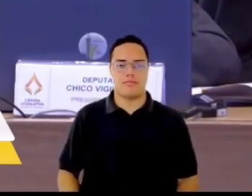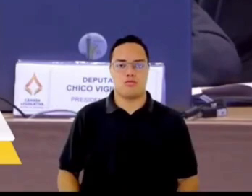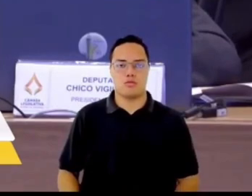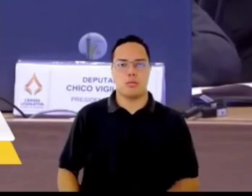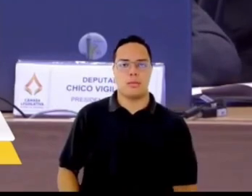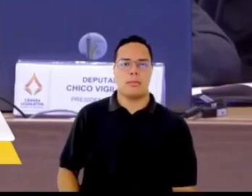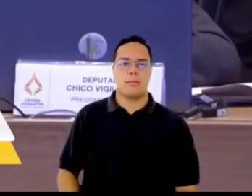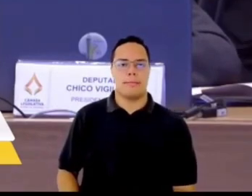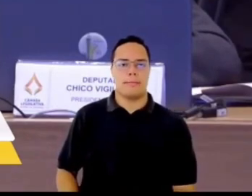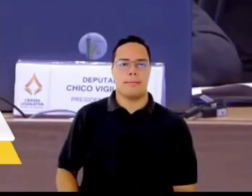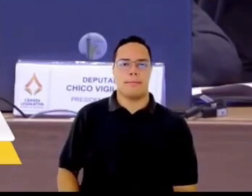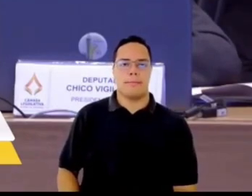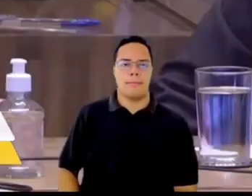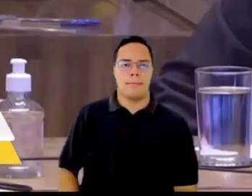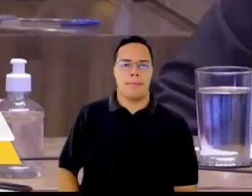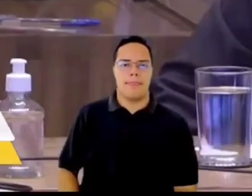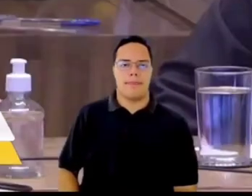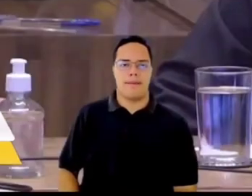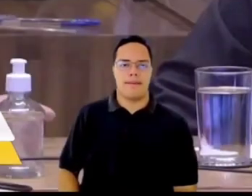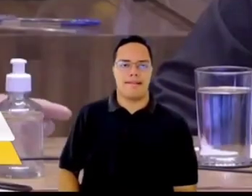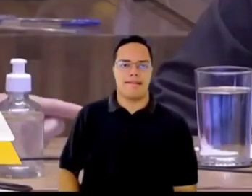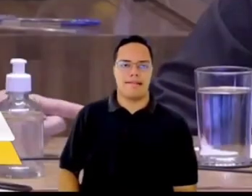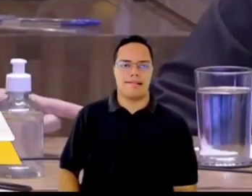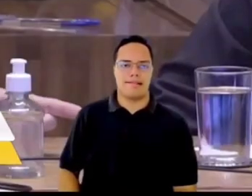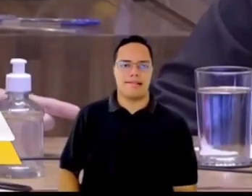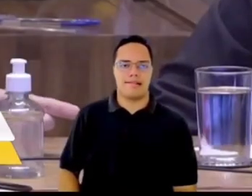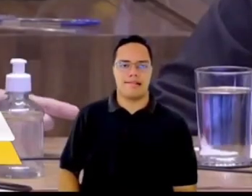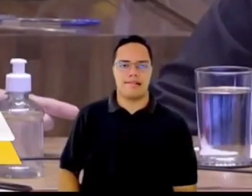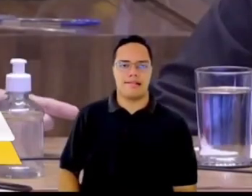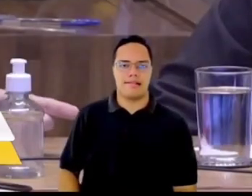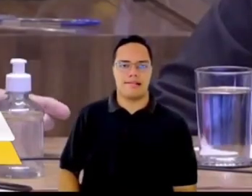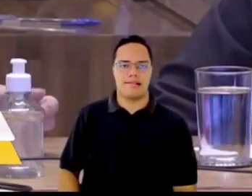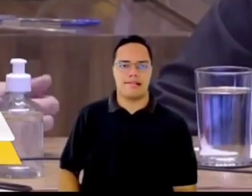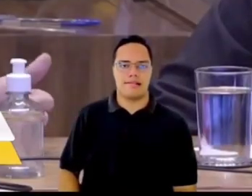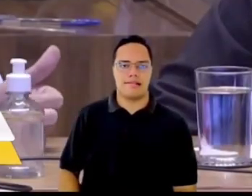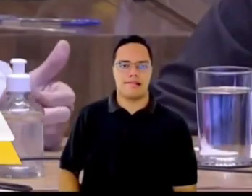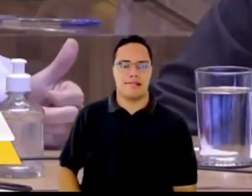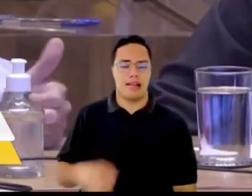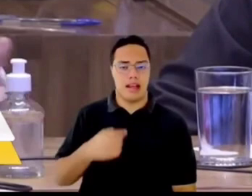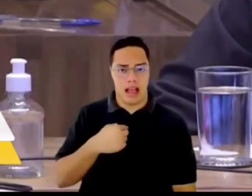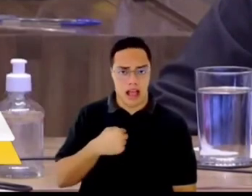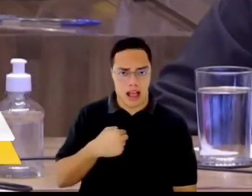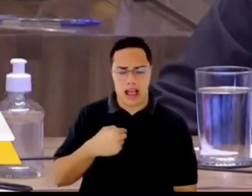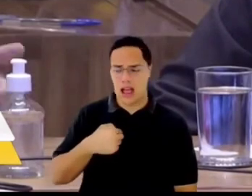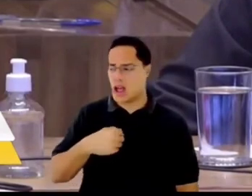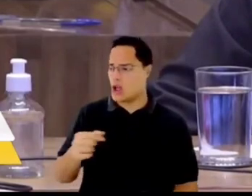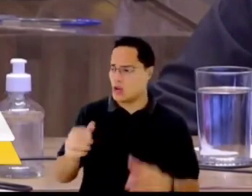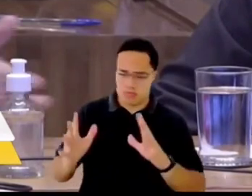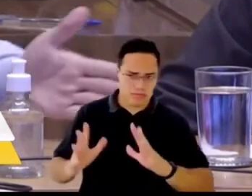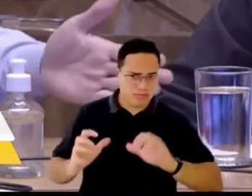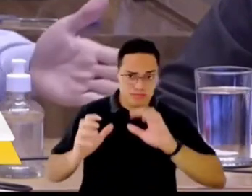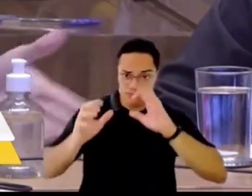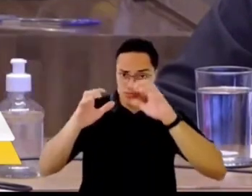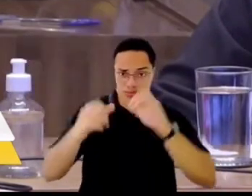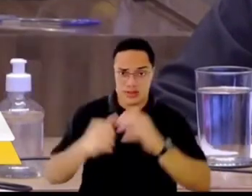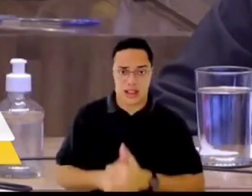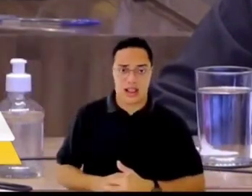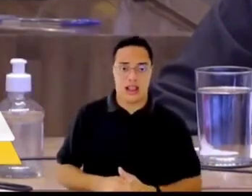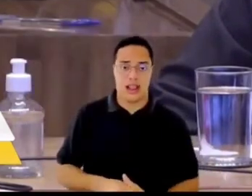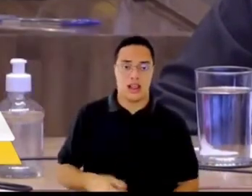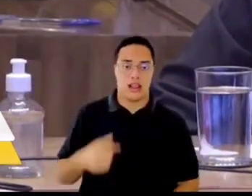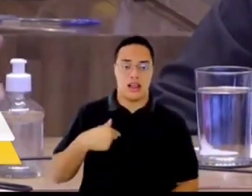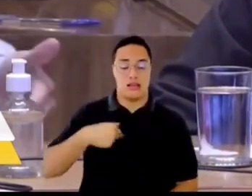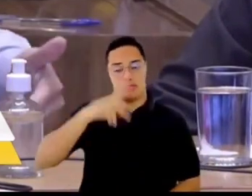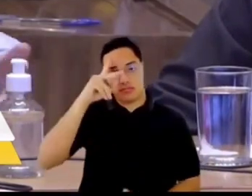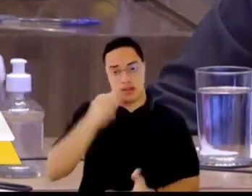eu discuti muito com ele depois disso, fiz o retorno assim que possível. Sem perguntar, eu decidi